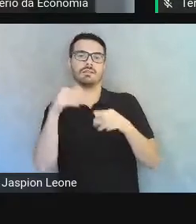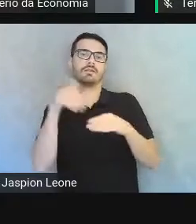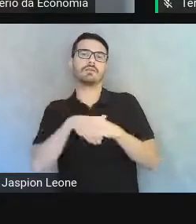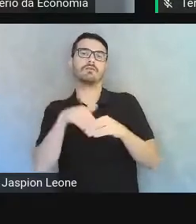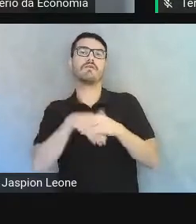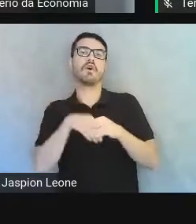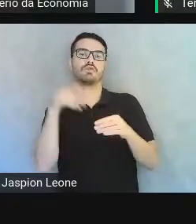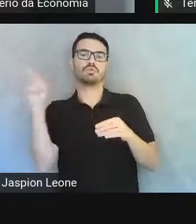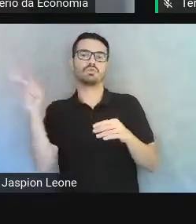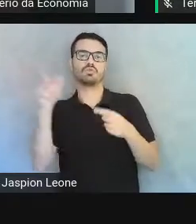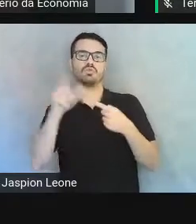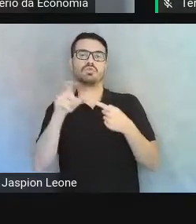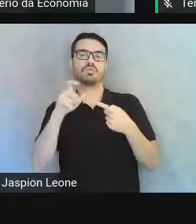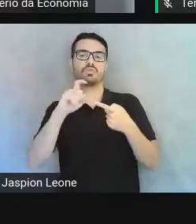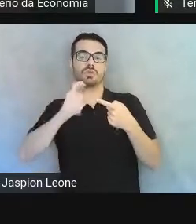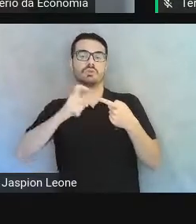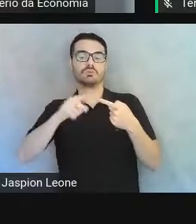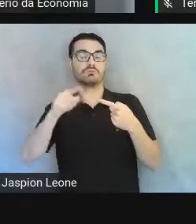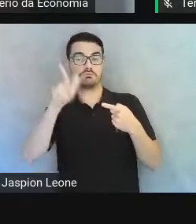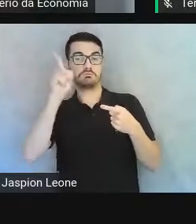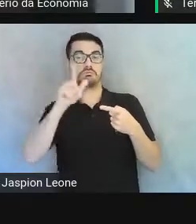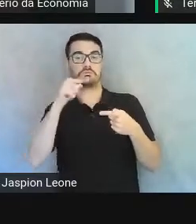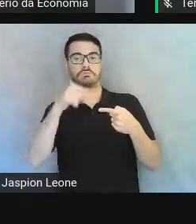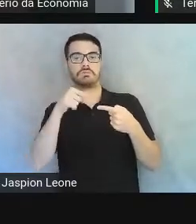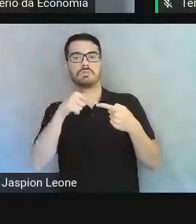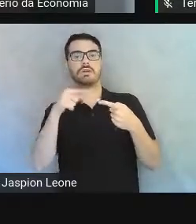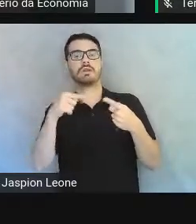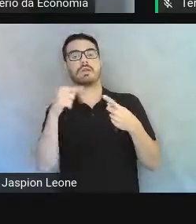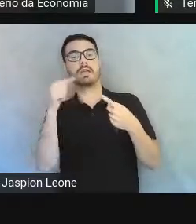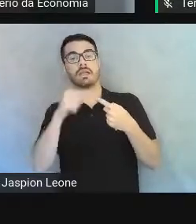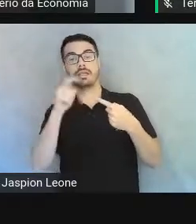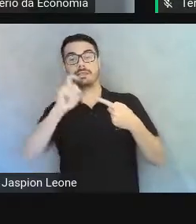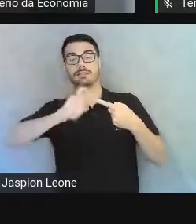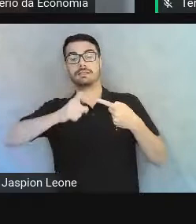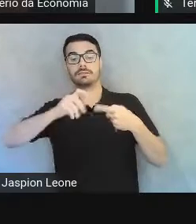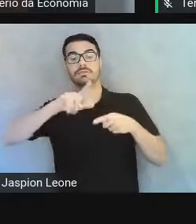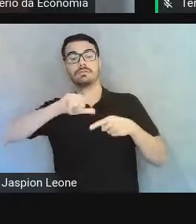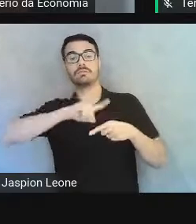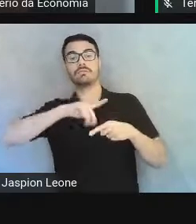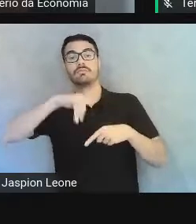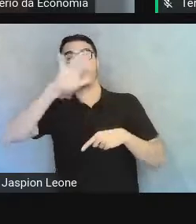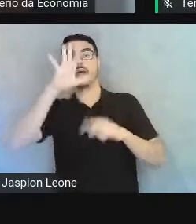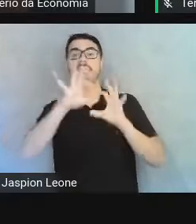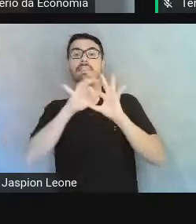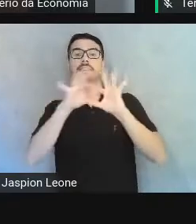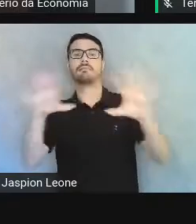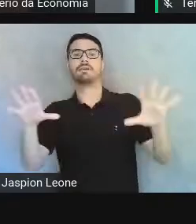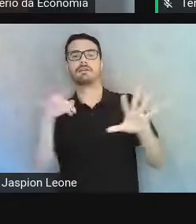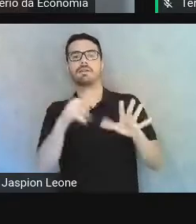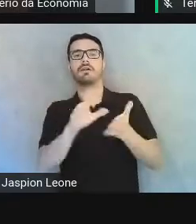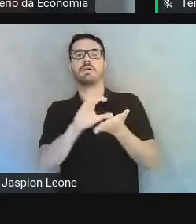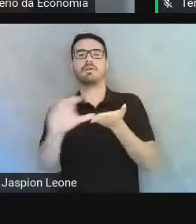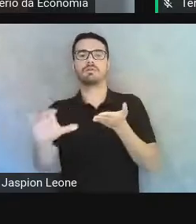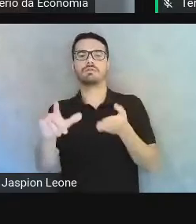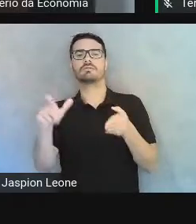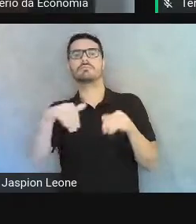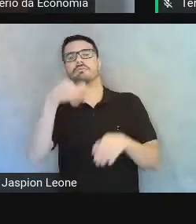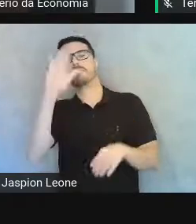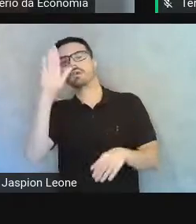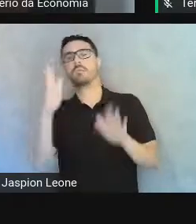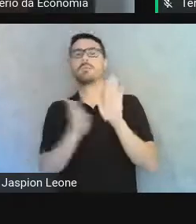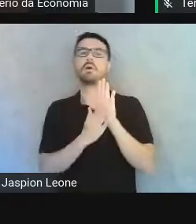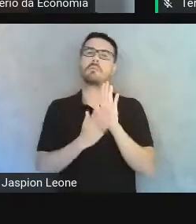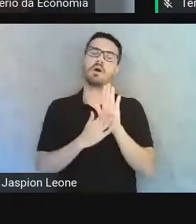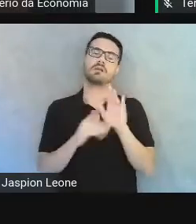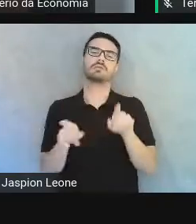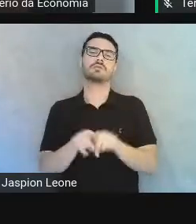também. Então, e pelo fato do executivo ter mais liberdade com o orçamento, mais liberdade em termos de iniciativa